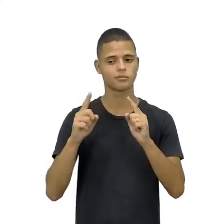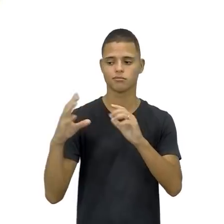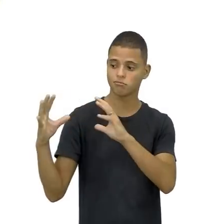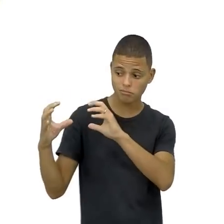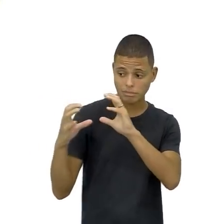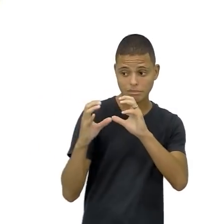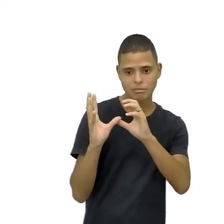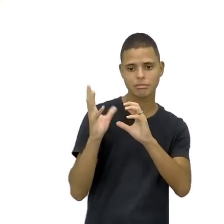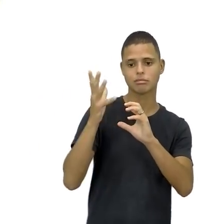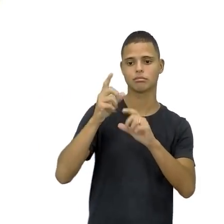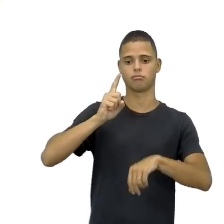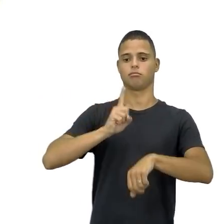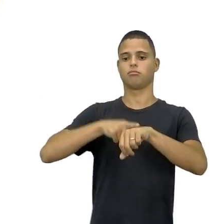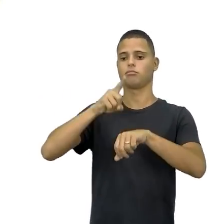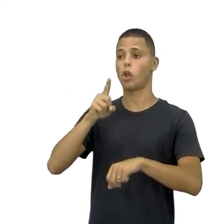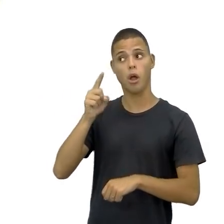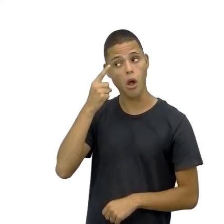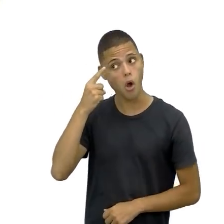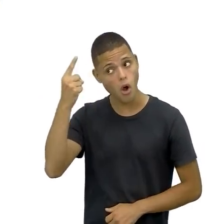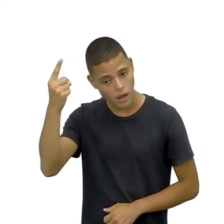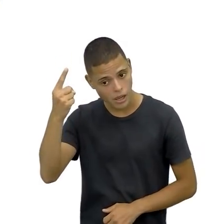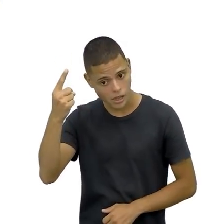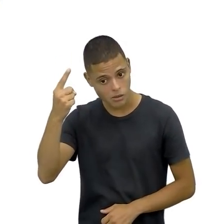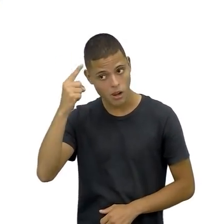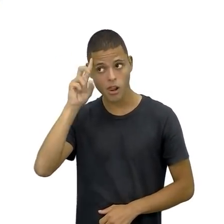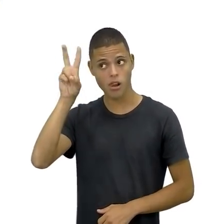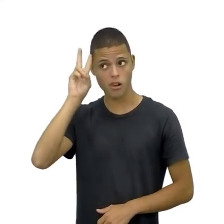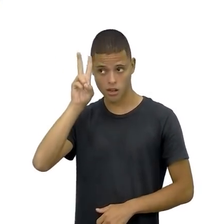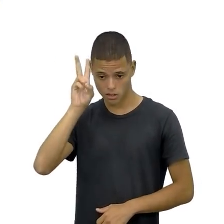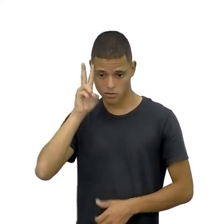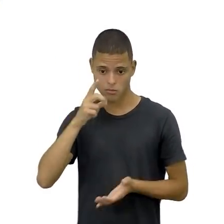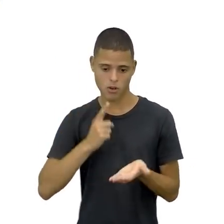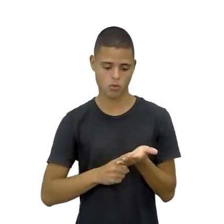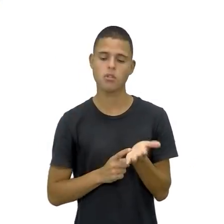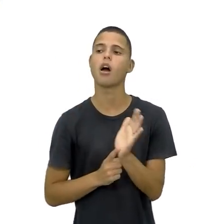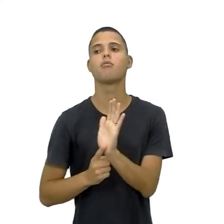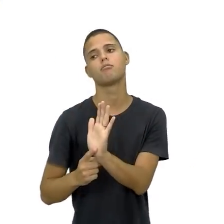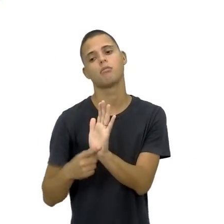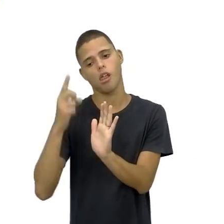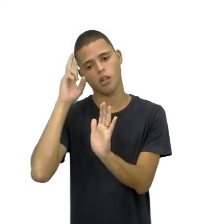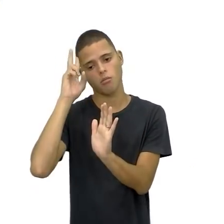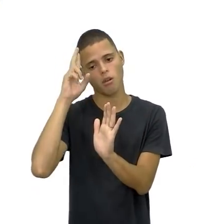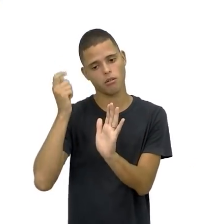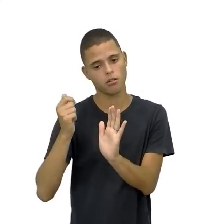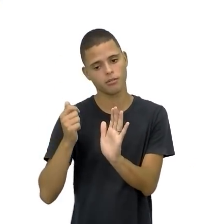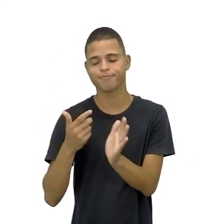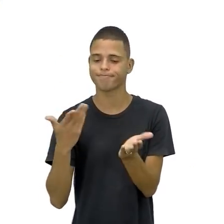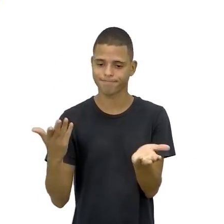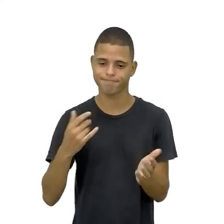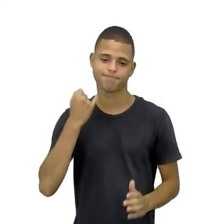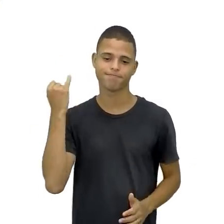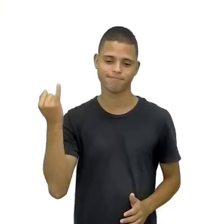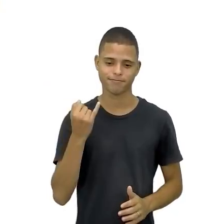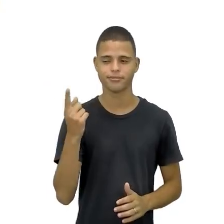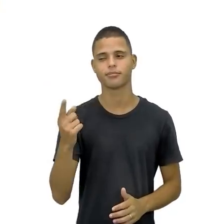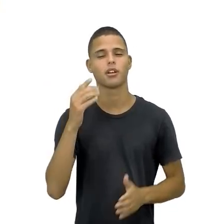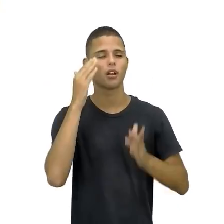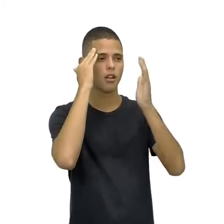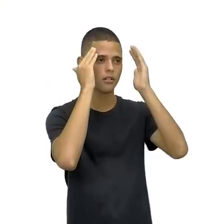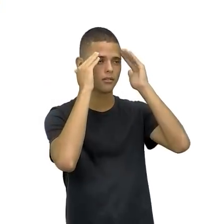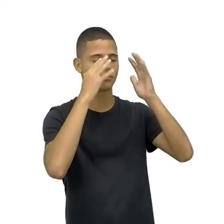esses combinados sejam de certa maneira ali sempre retomados quando principalmente quando foi feito com os estudantes,